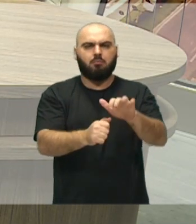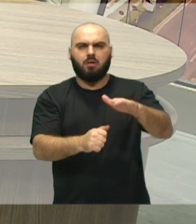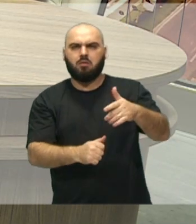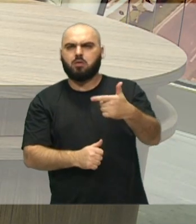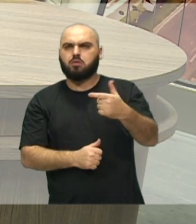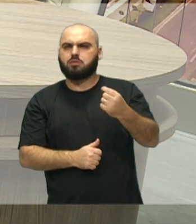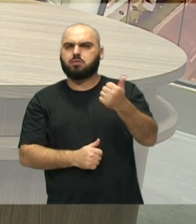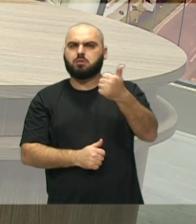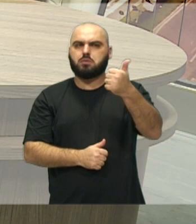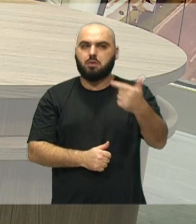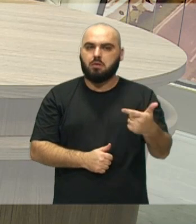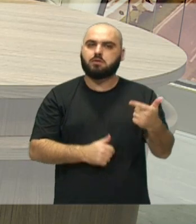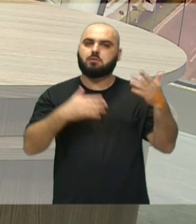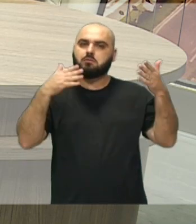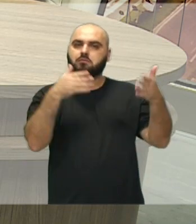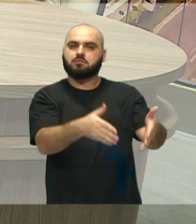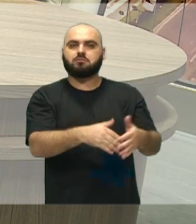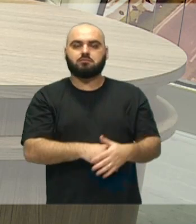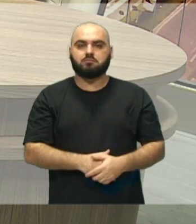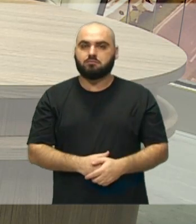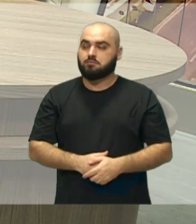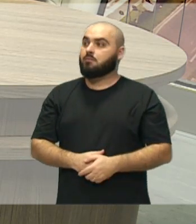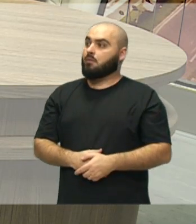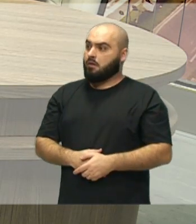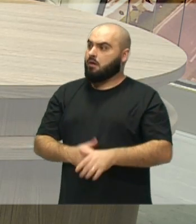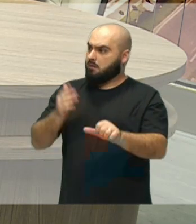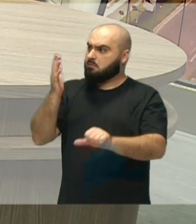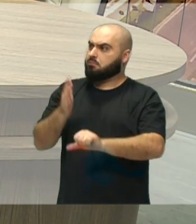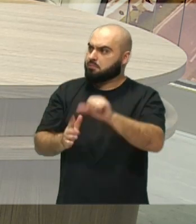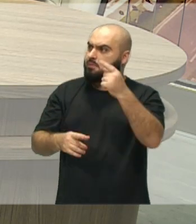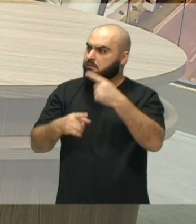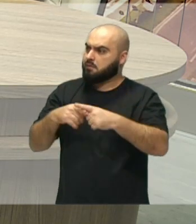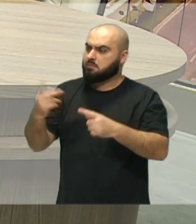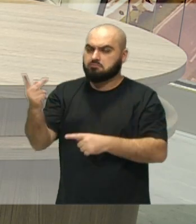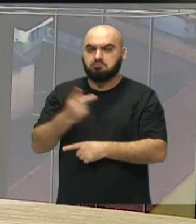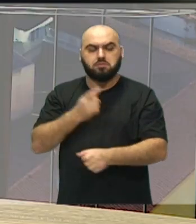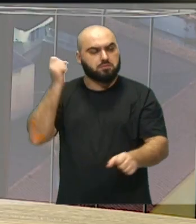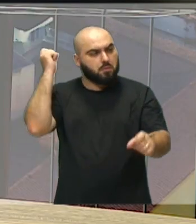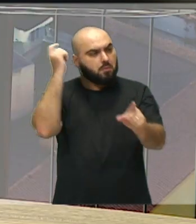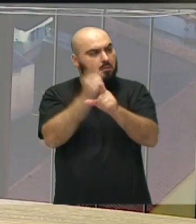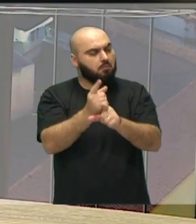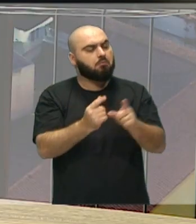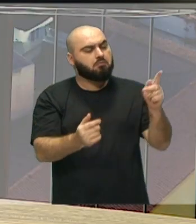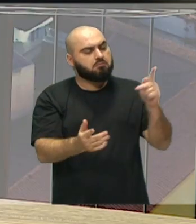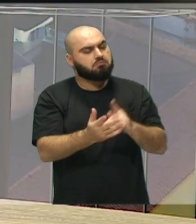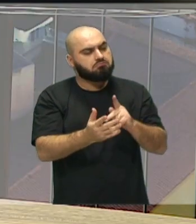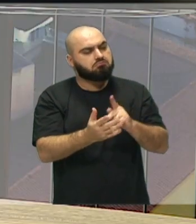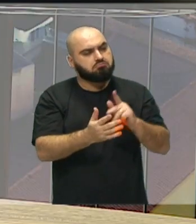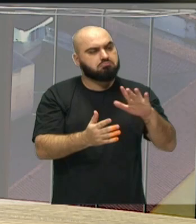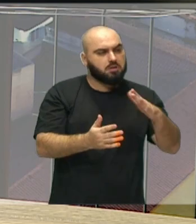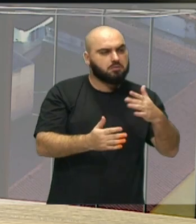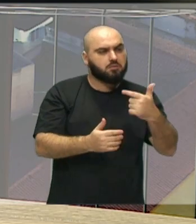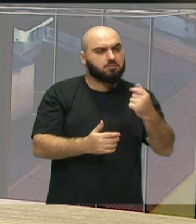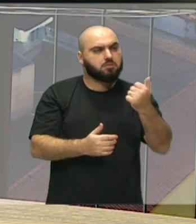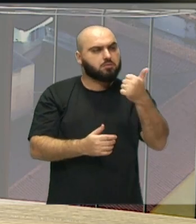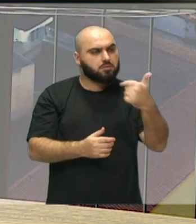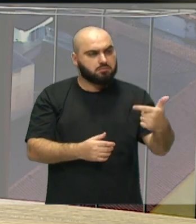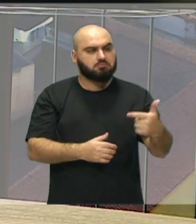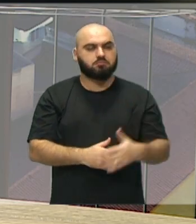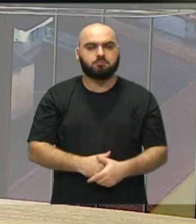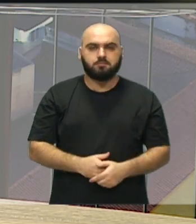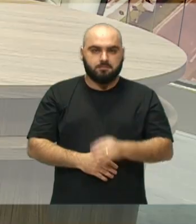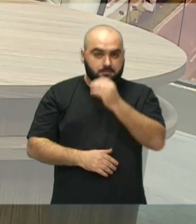Então foi praticamente quando a gente se encontrou a primeira vez, né, Lígia? E assim, antes esse trabalho